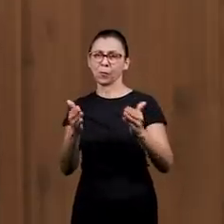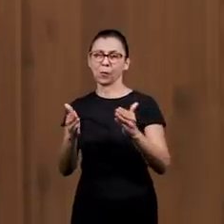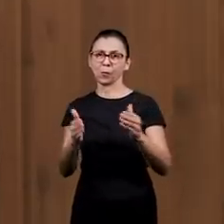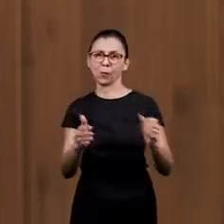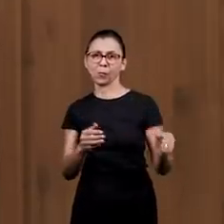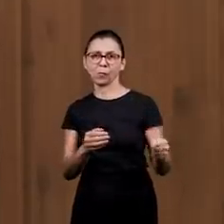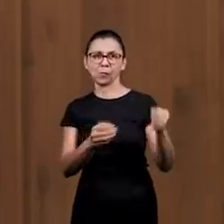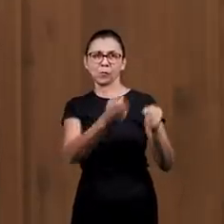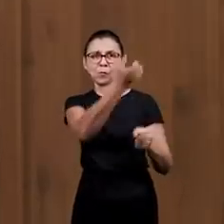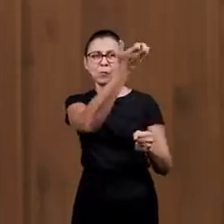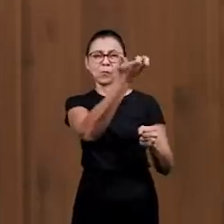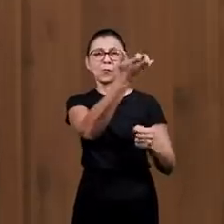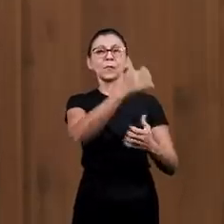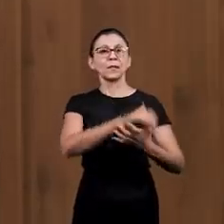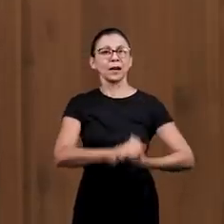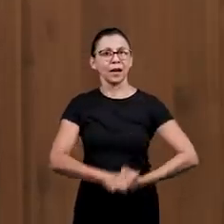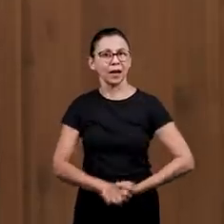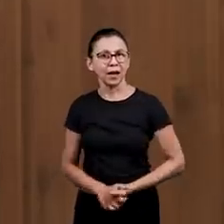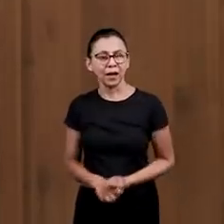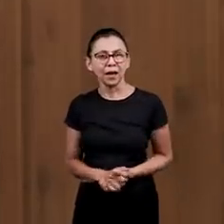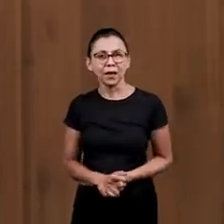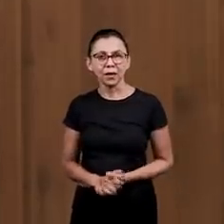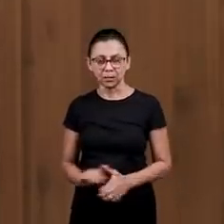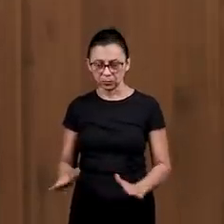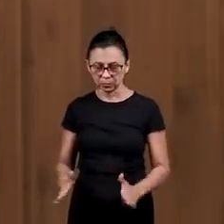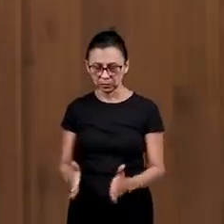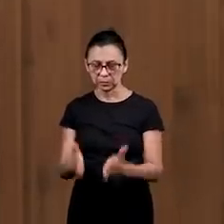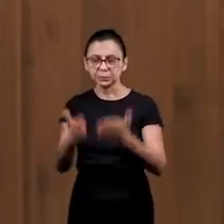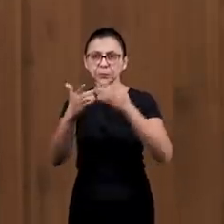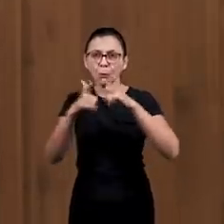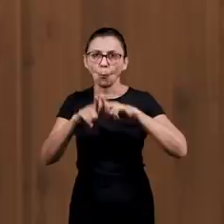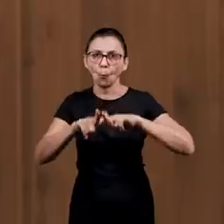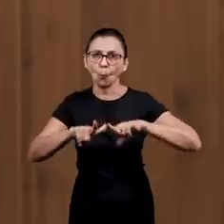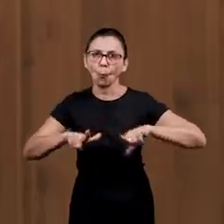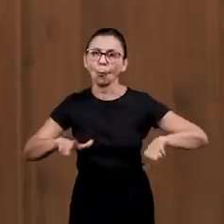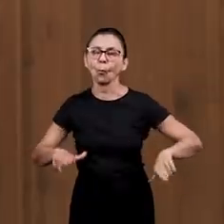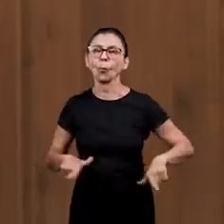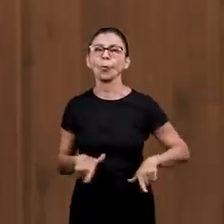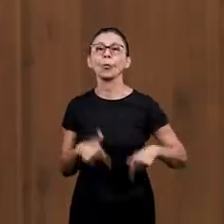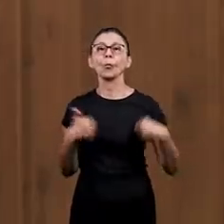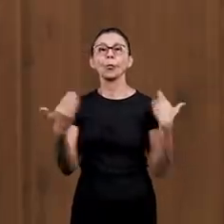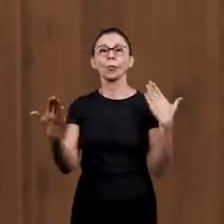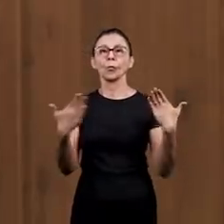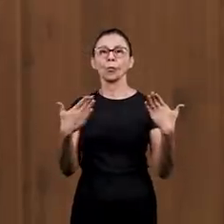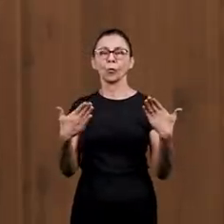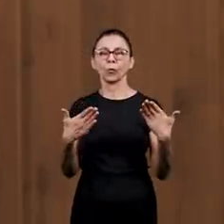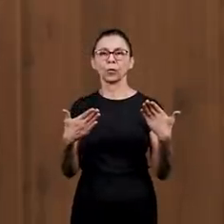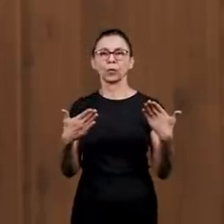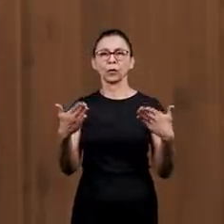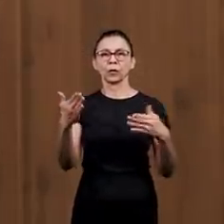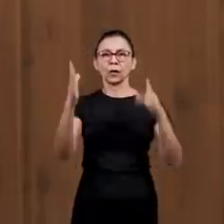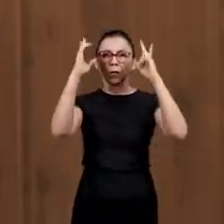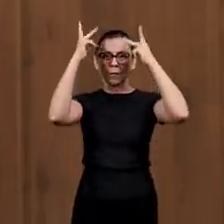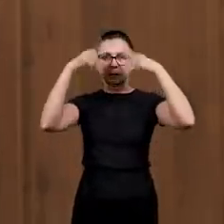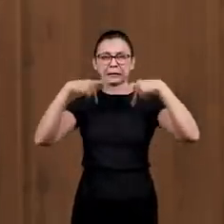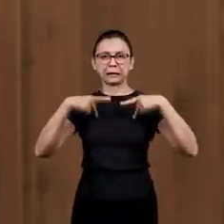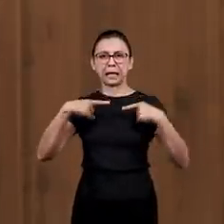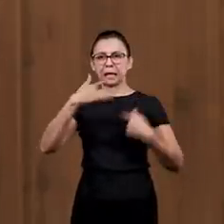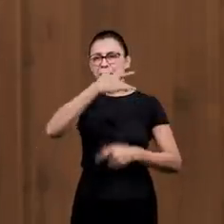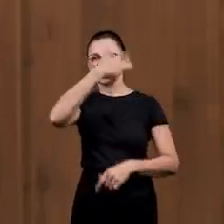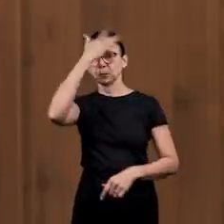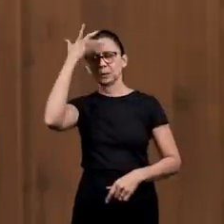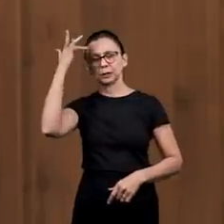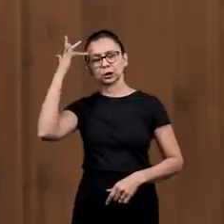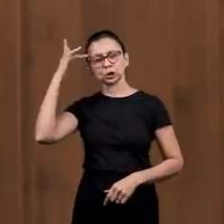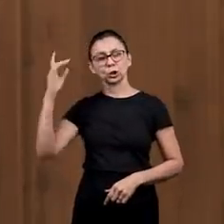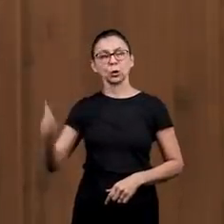O cântaro de barro, aquele vaso vazio, fala da vida do homem. E a tocha